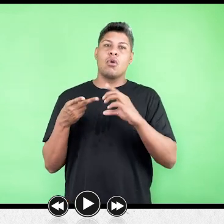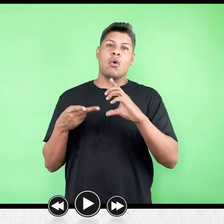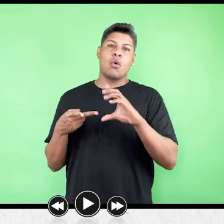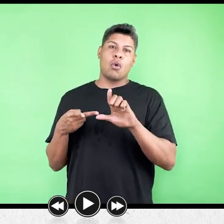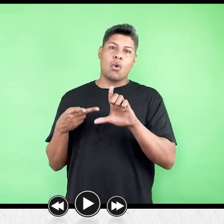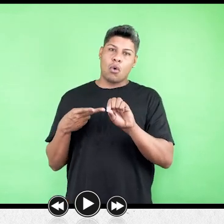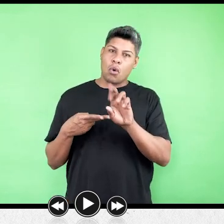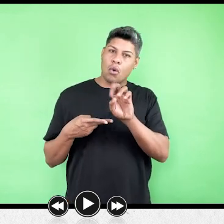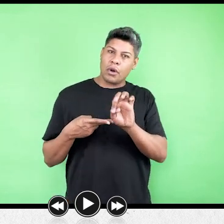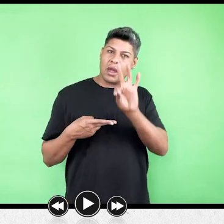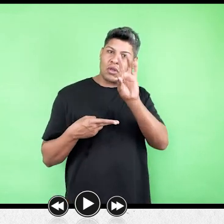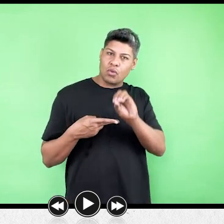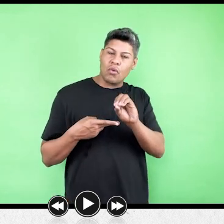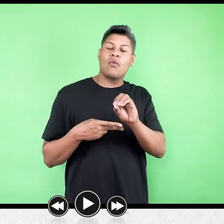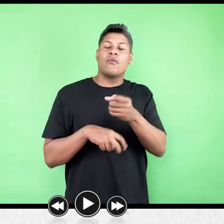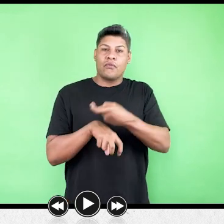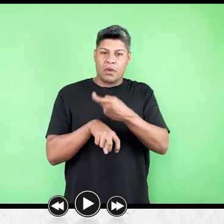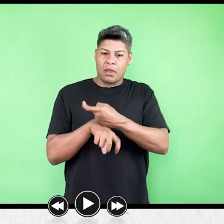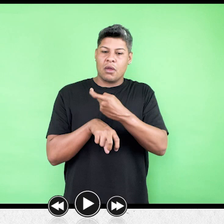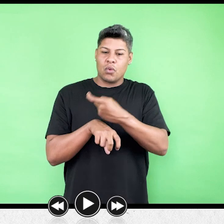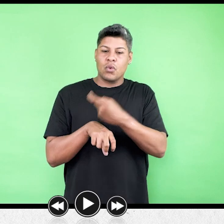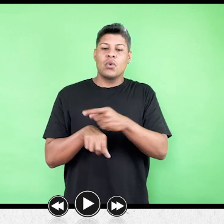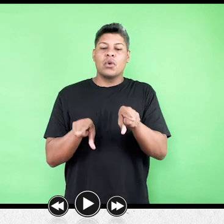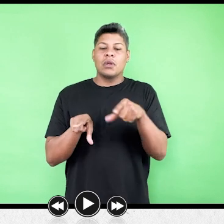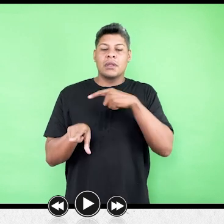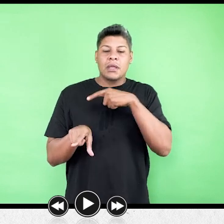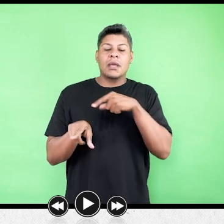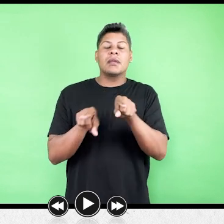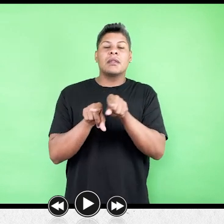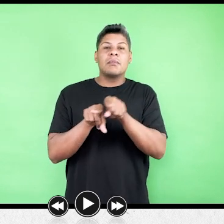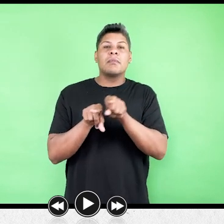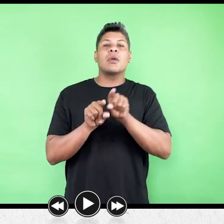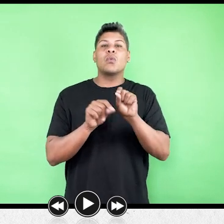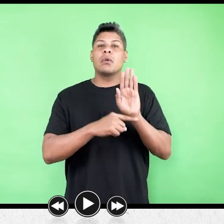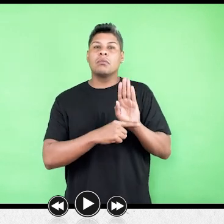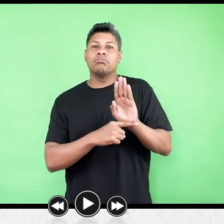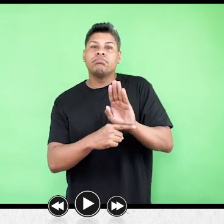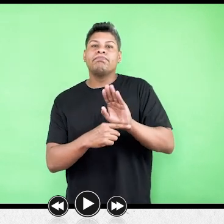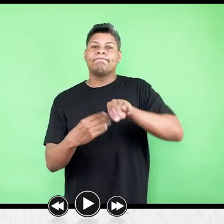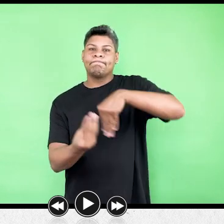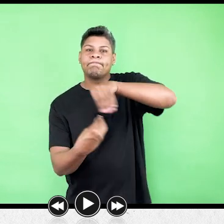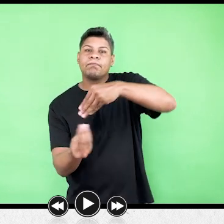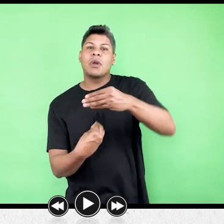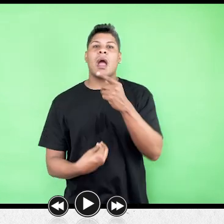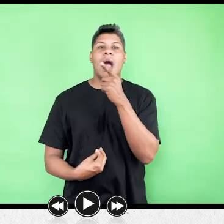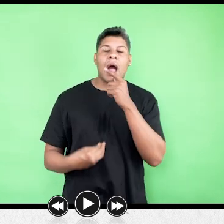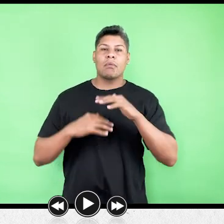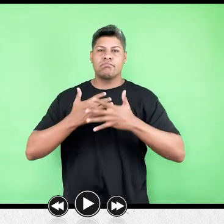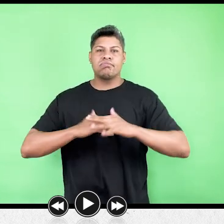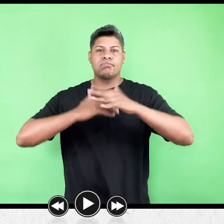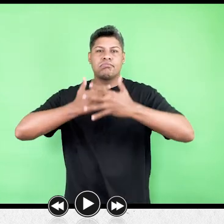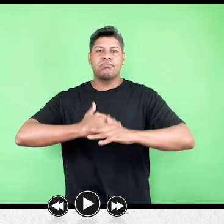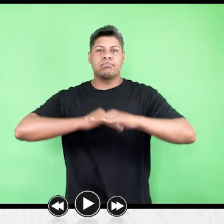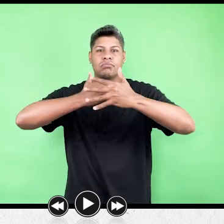polialumínio. E aí a gente tem aqui um ressalto, dentro dessa calha partial, que vai propiciar essa agitação da água, onde a gente chama